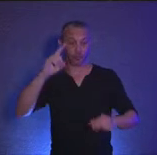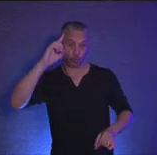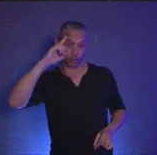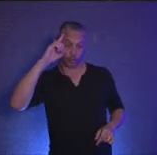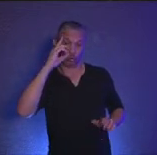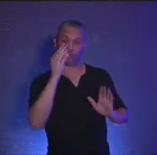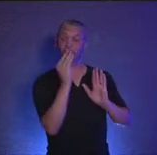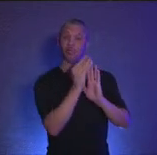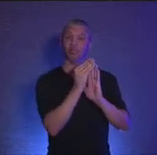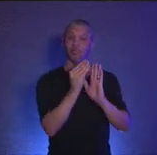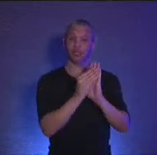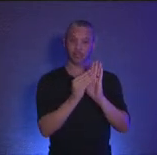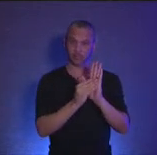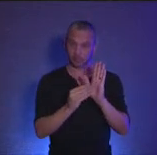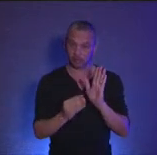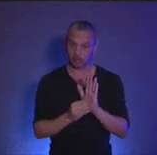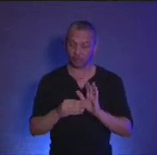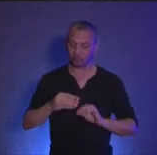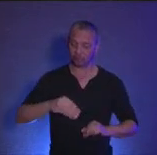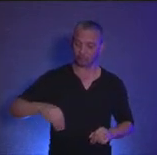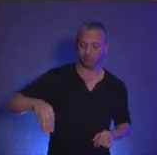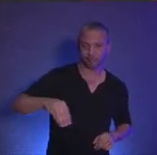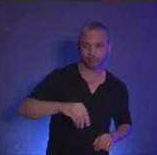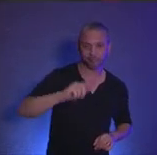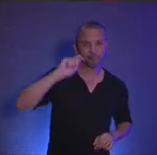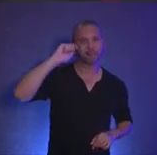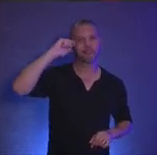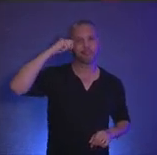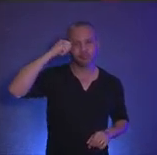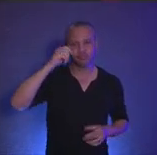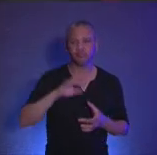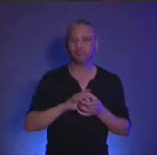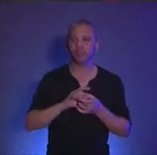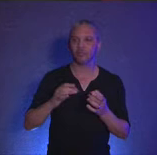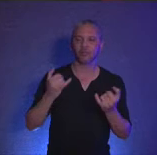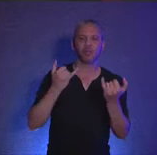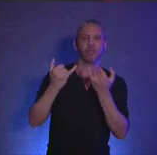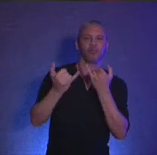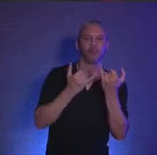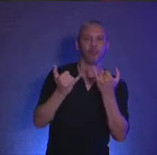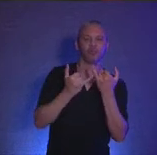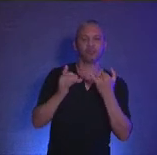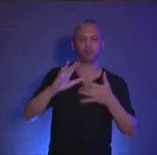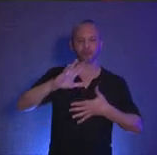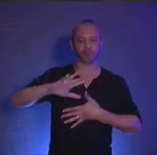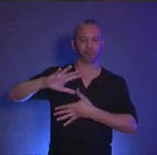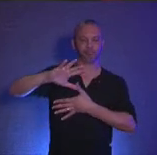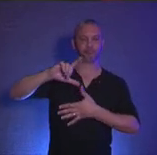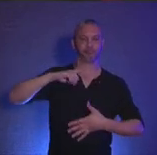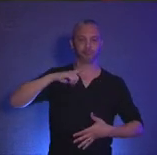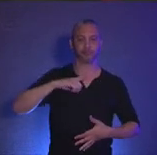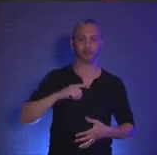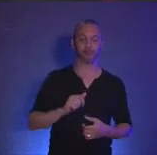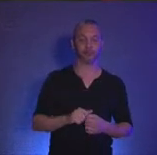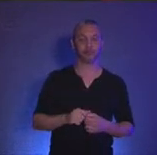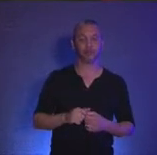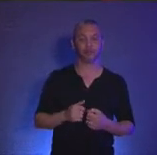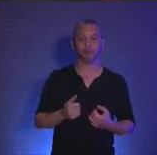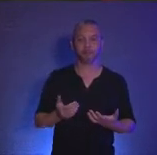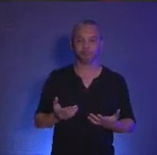seu registro de processos minerários em formato aberto de dados geográficos. O Amazônia Minada,